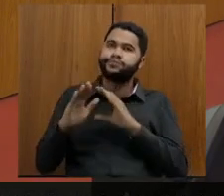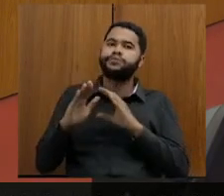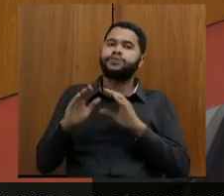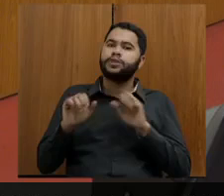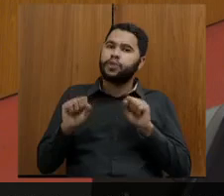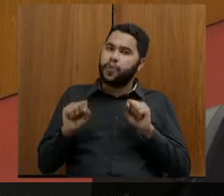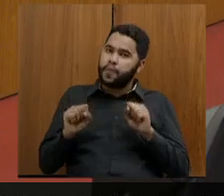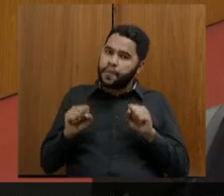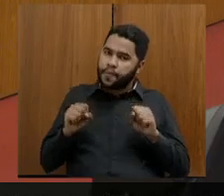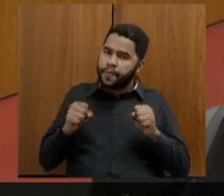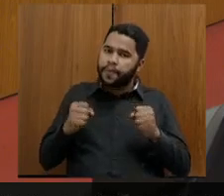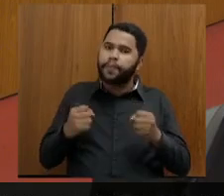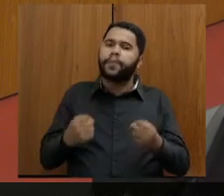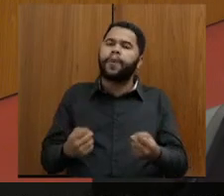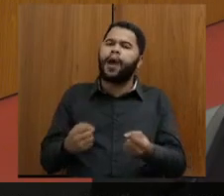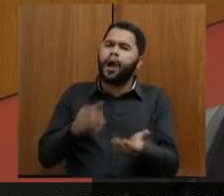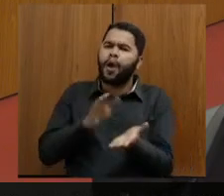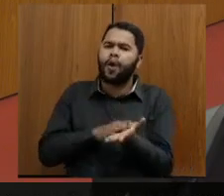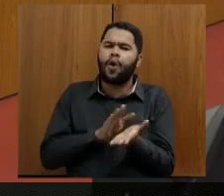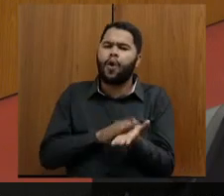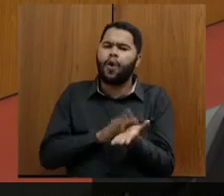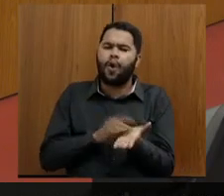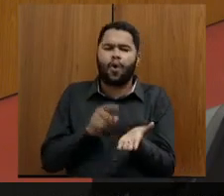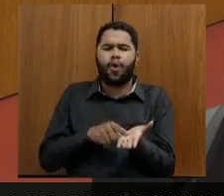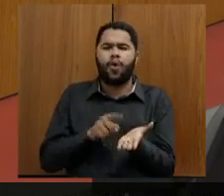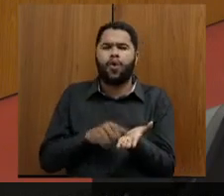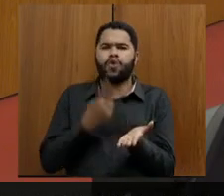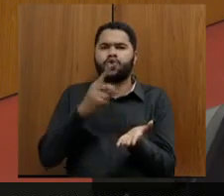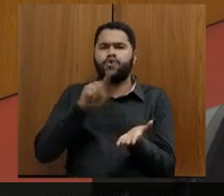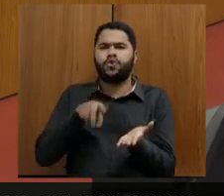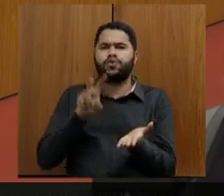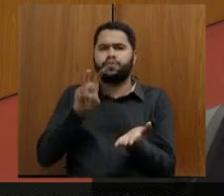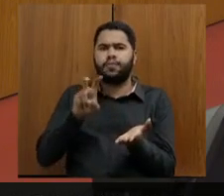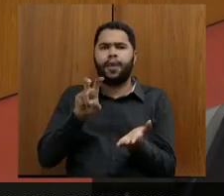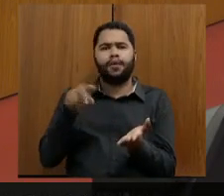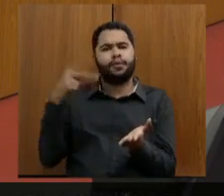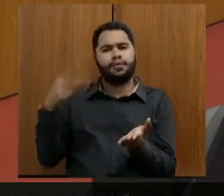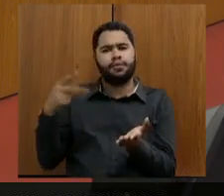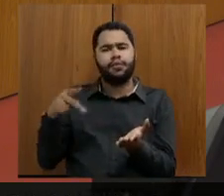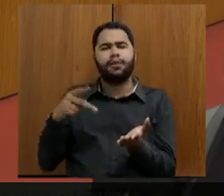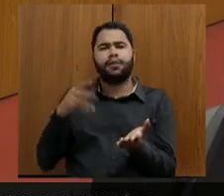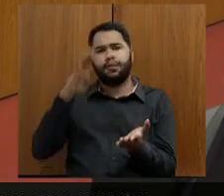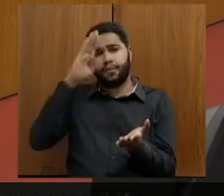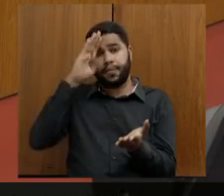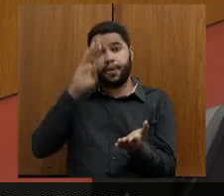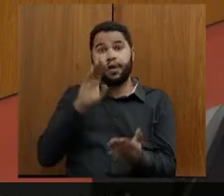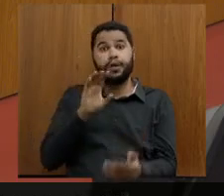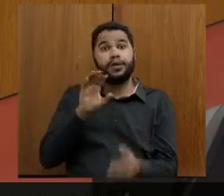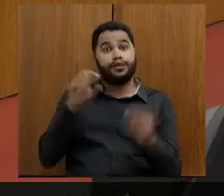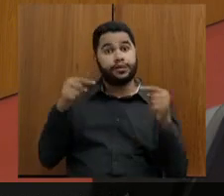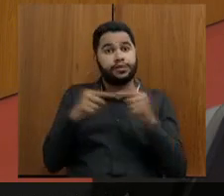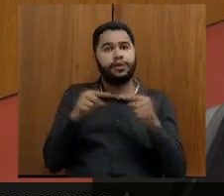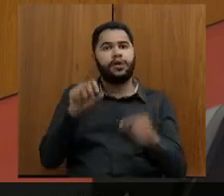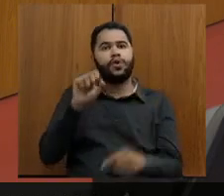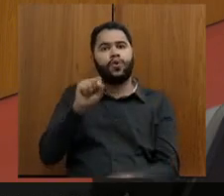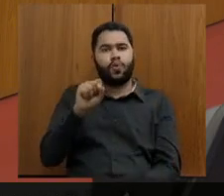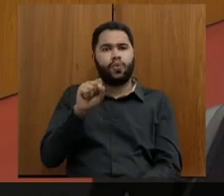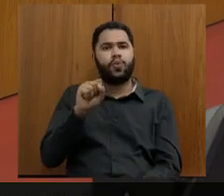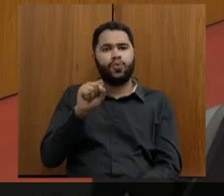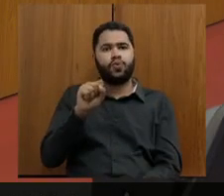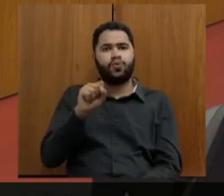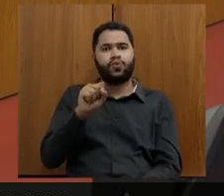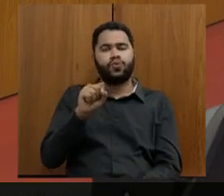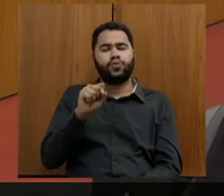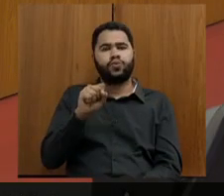exposta sigam foi feito para cobrar fala tá sendo cobrado dois meses militares a mais que a cobrança deve de ser oito com base a